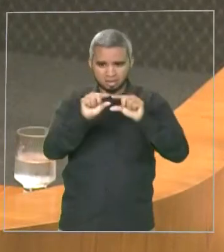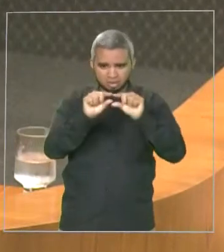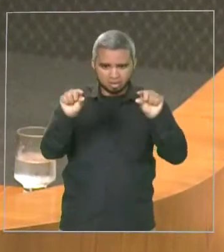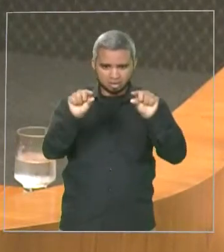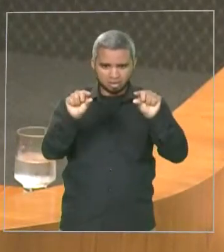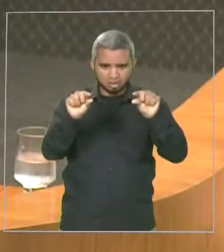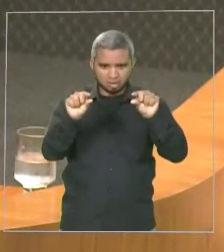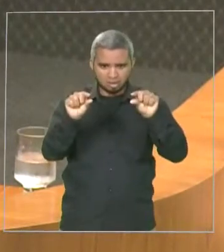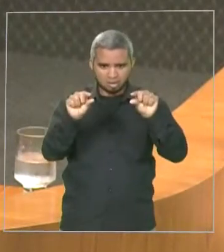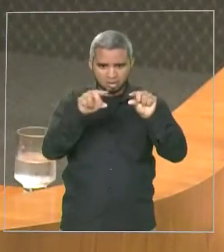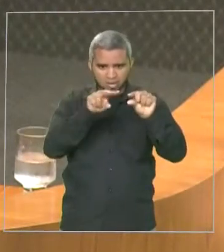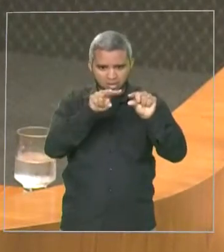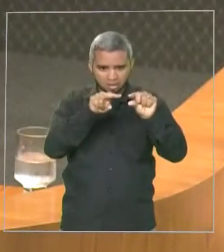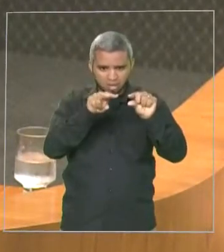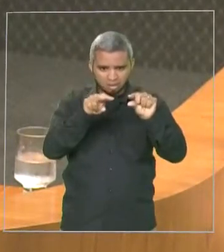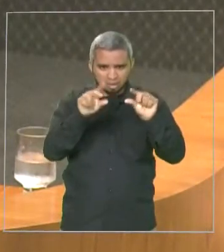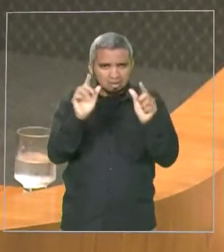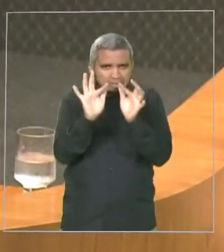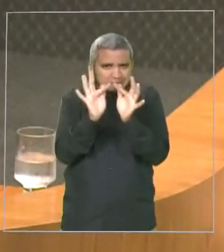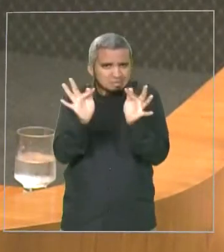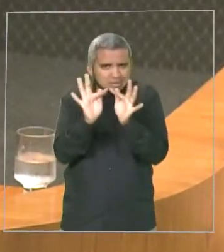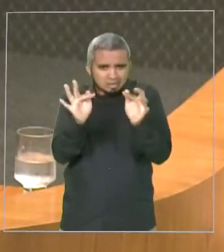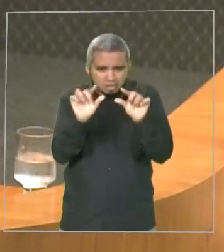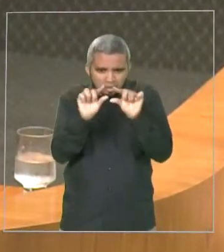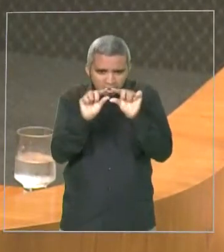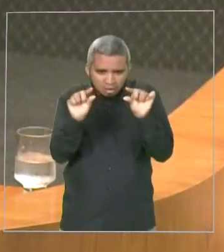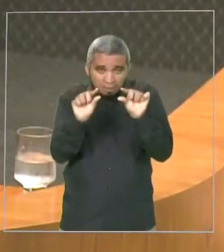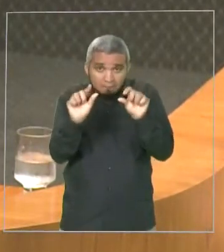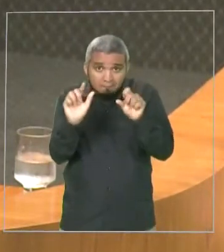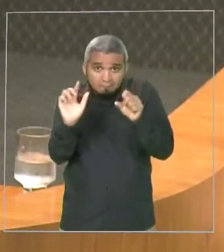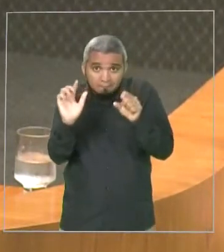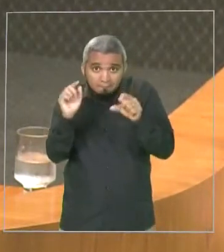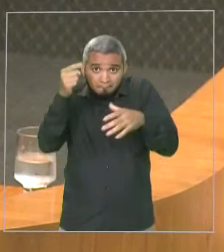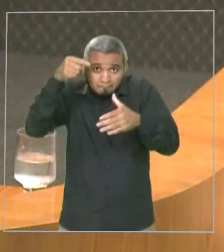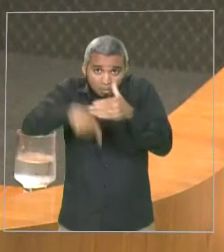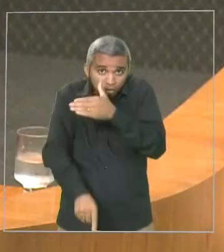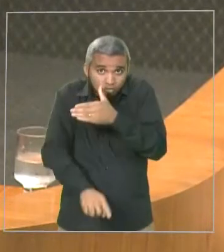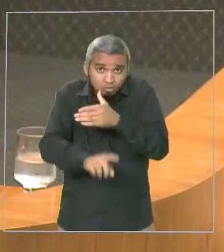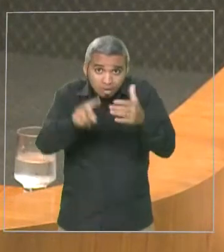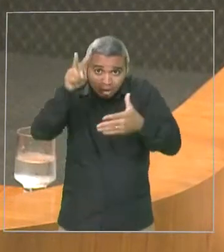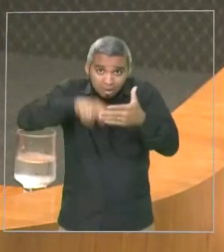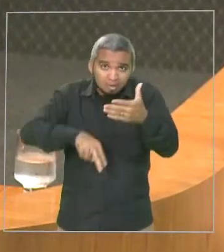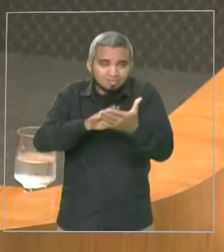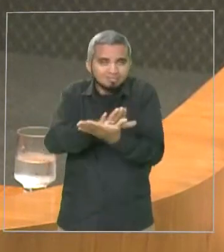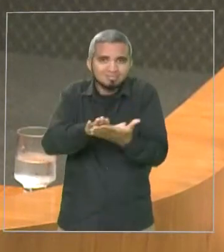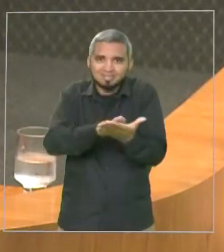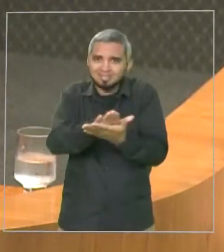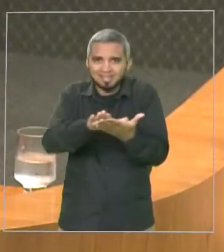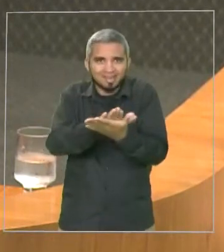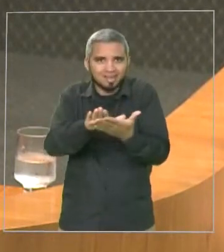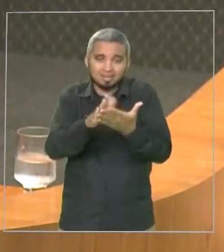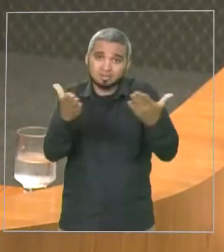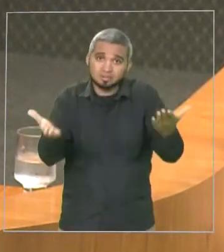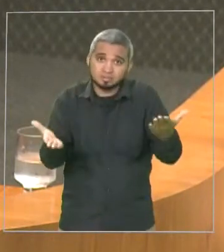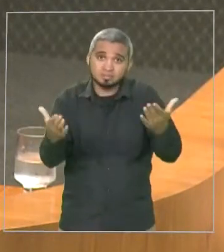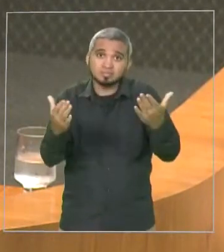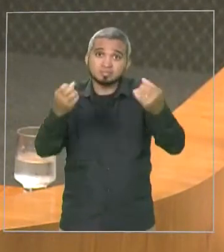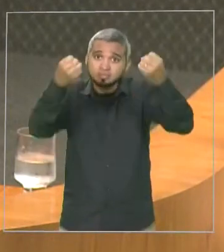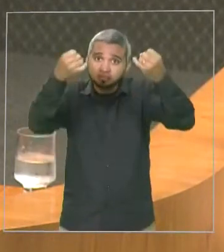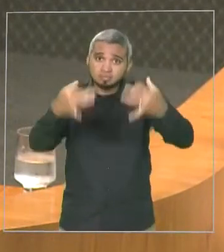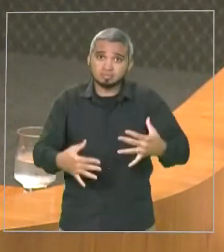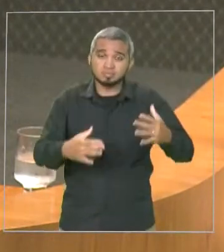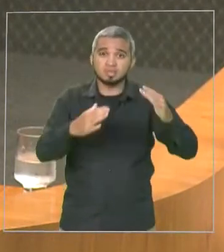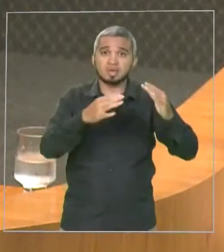aprofundando. Mas aqui, só para ficar claro, a empresa CCO Indústria de Sorvete Limitada foi criada em 22 de